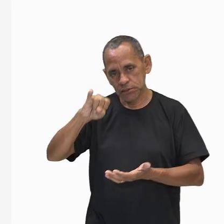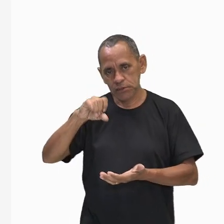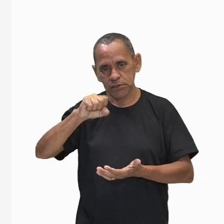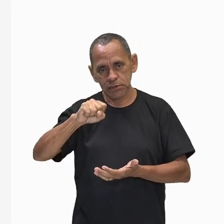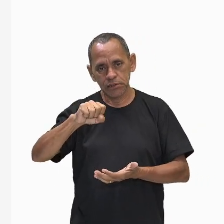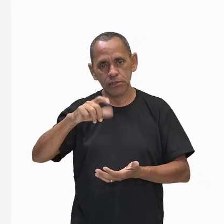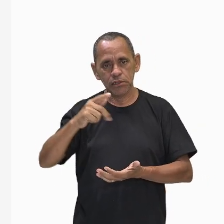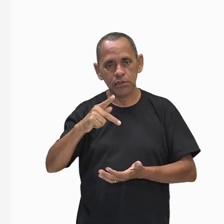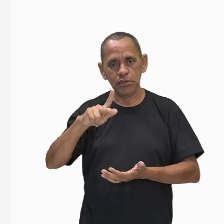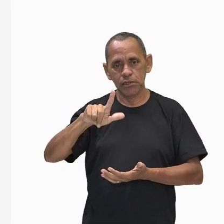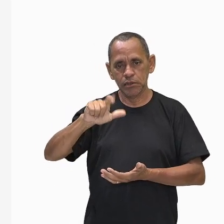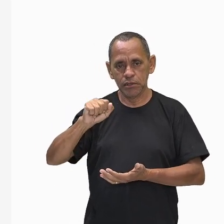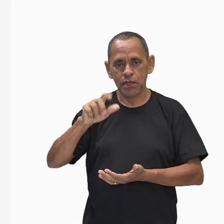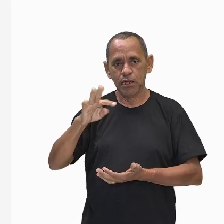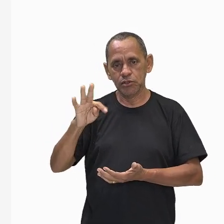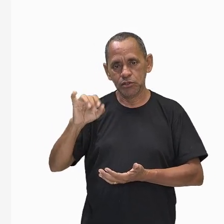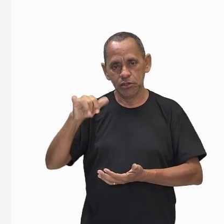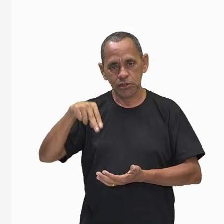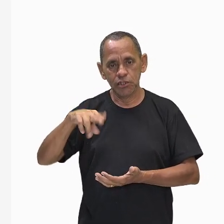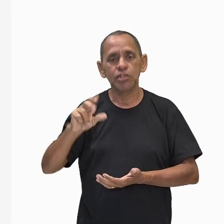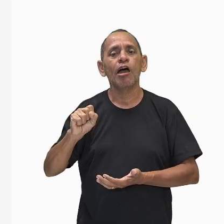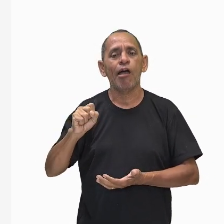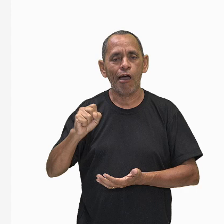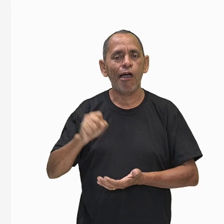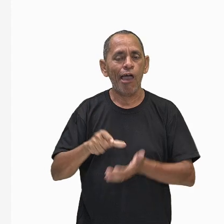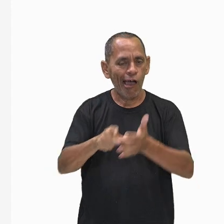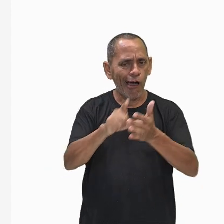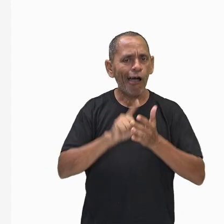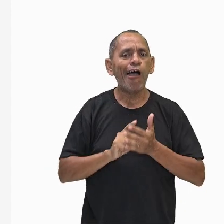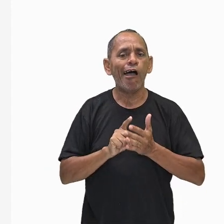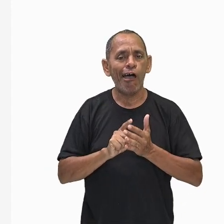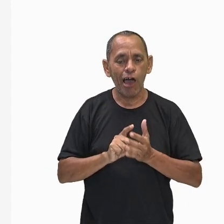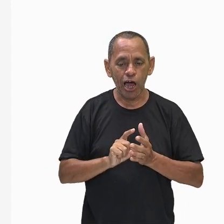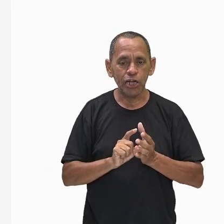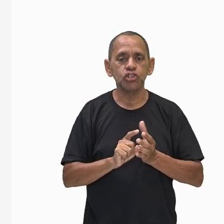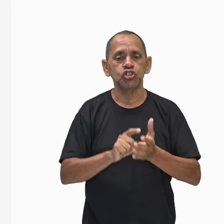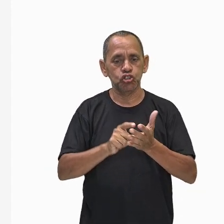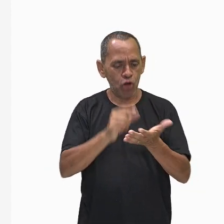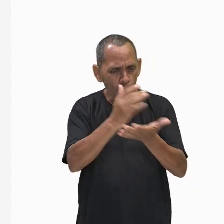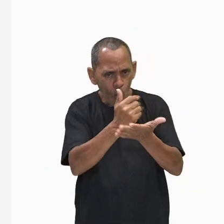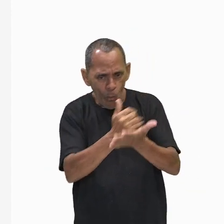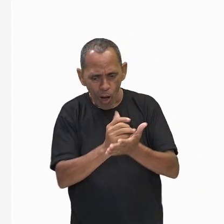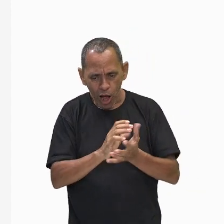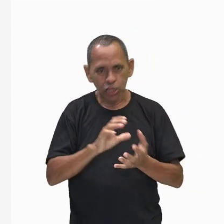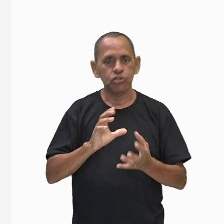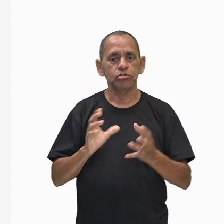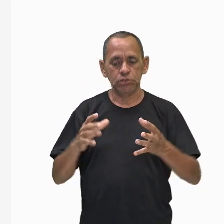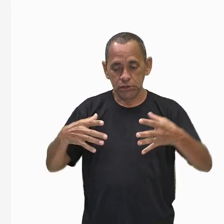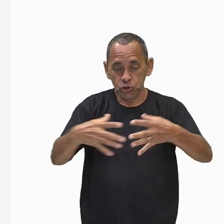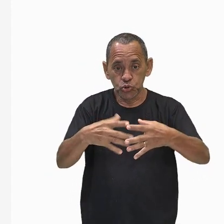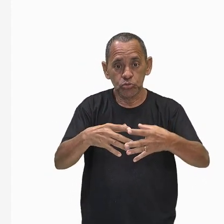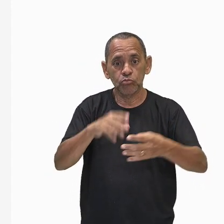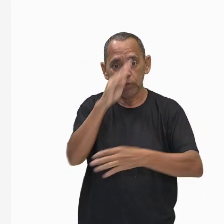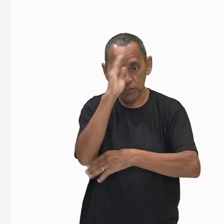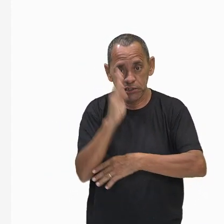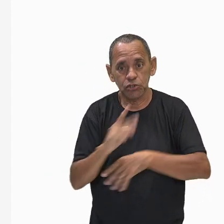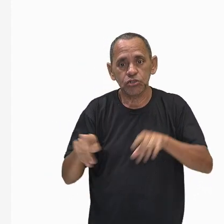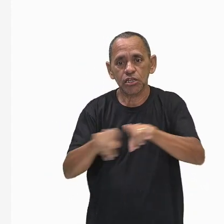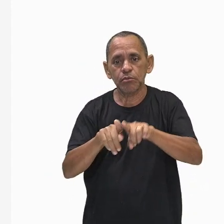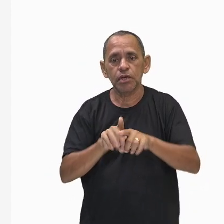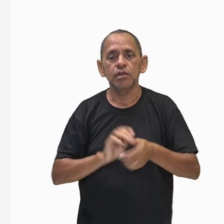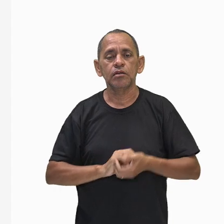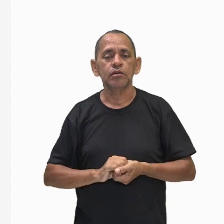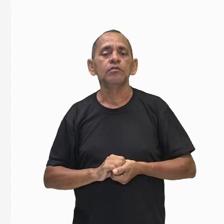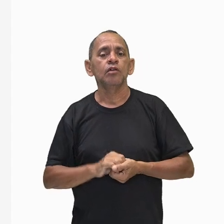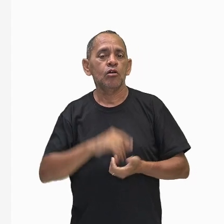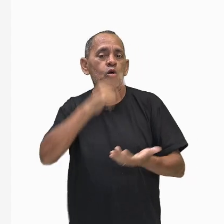a pertencer outrora ali ao território onde hoje é o Brasil, tá, gente? Vamos lembrar aí do Tratado de Santo Ildefonso, Tratado de Madrid,